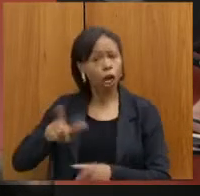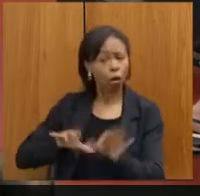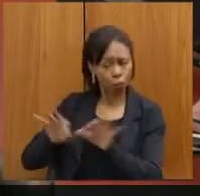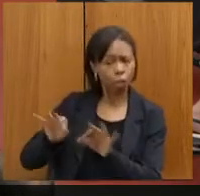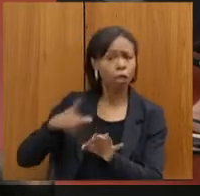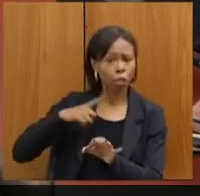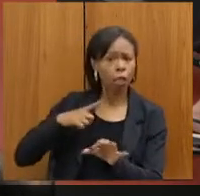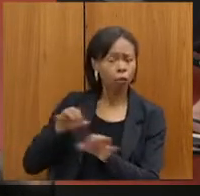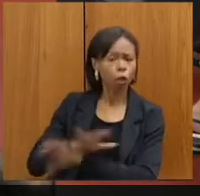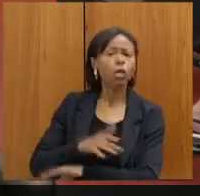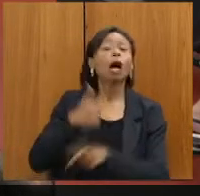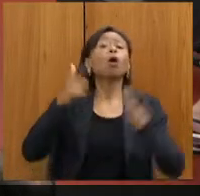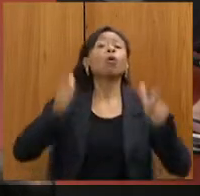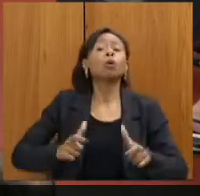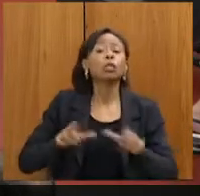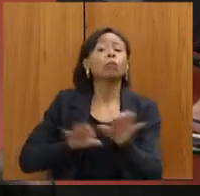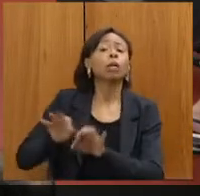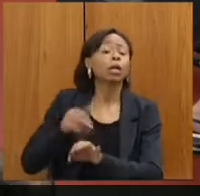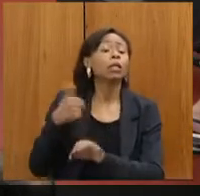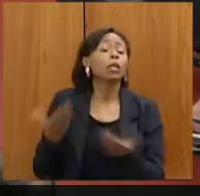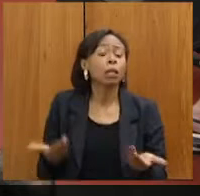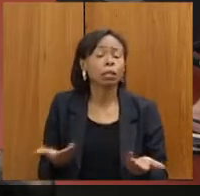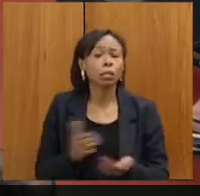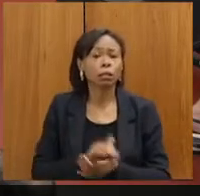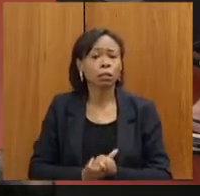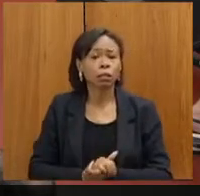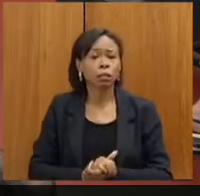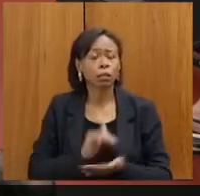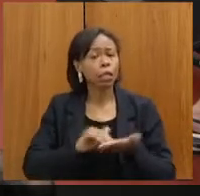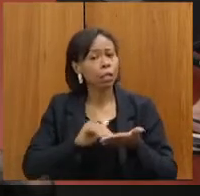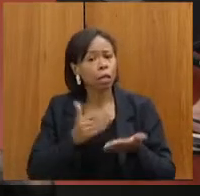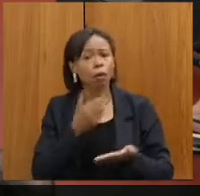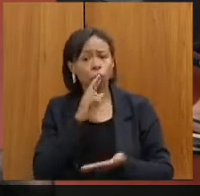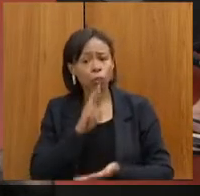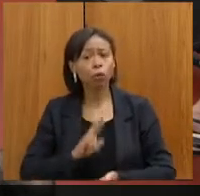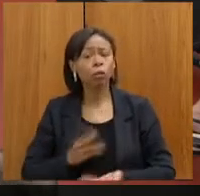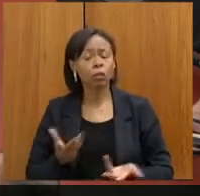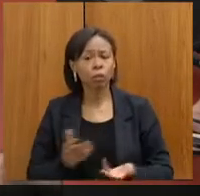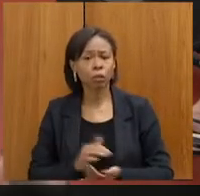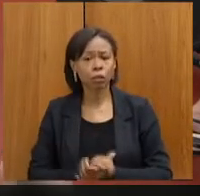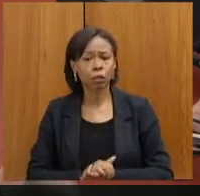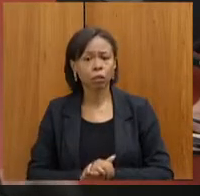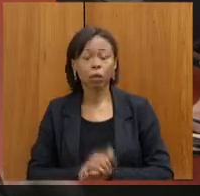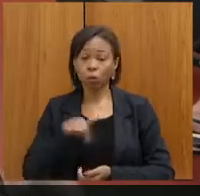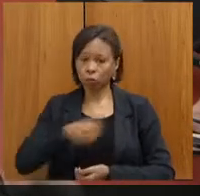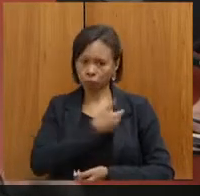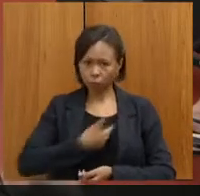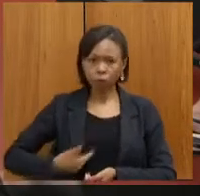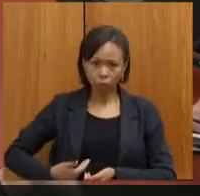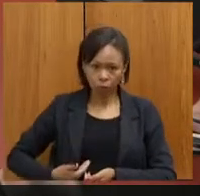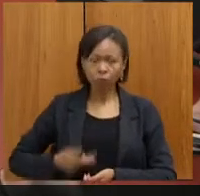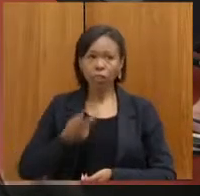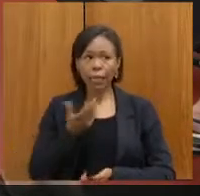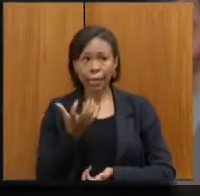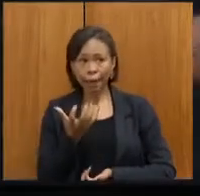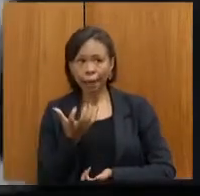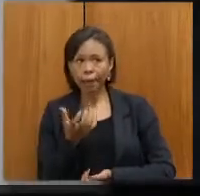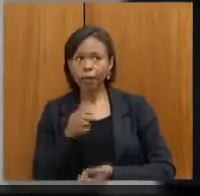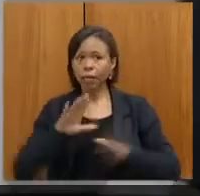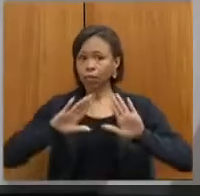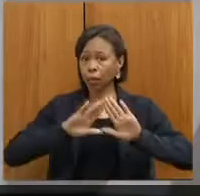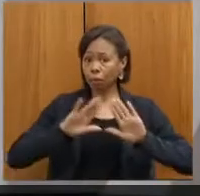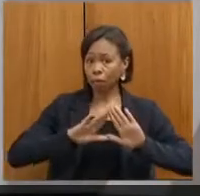Cadê o plano secretário então nós estamos de dizer o governo do estado que a Assembleia Legislativa de Minas Gerais